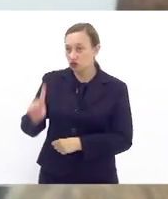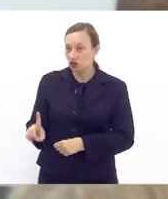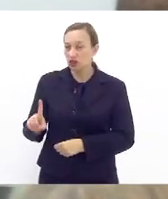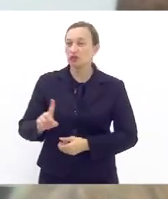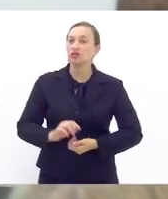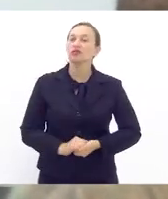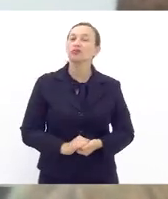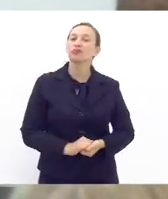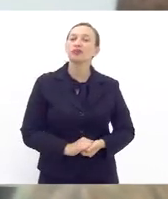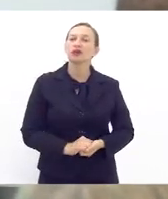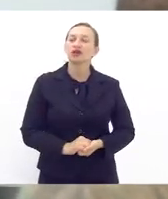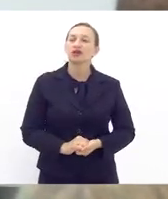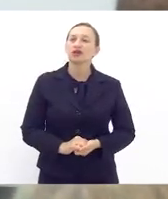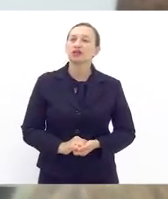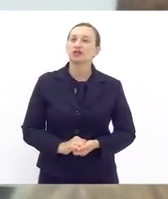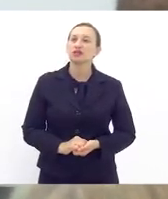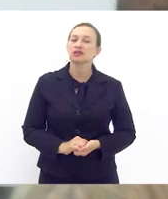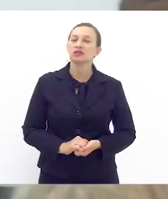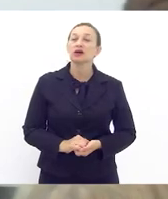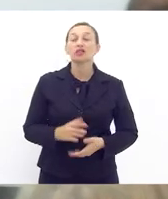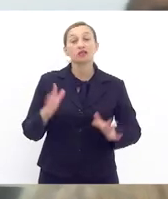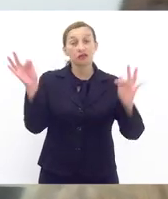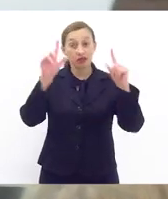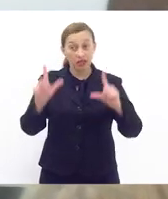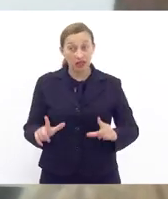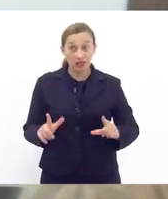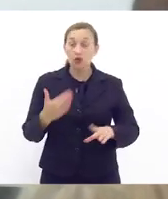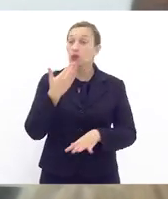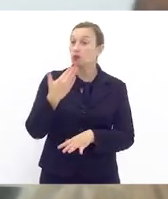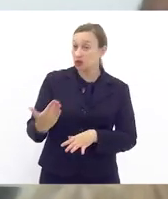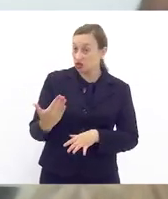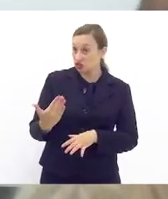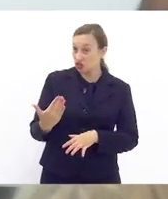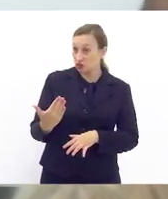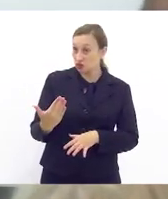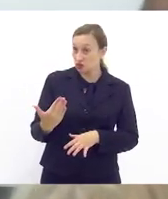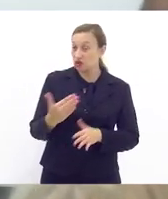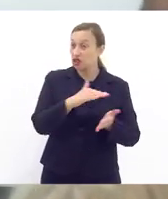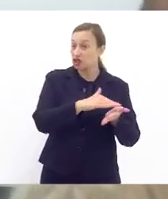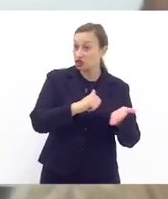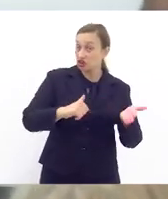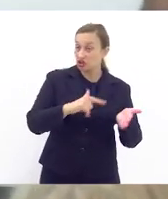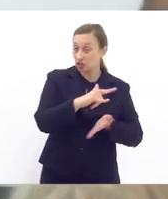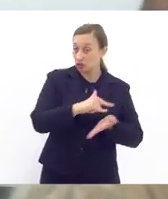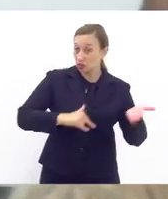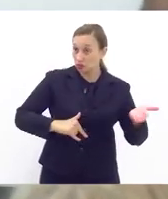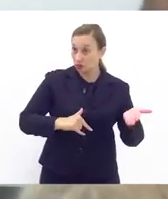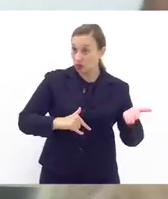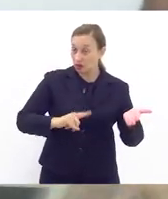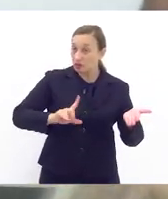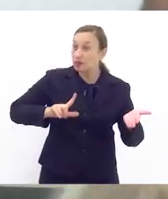diretores ficamos contentes com o pedido de arquivamento do pe